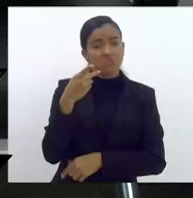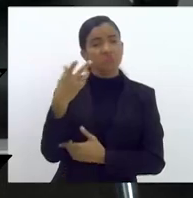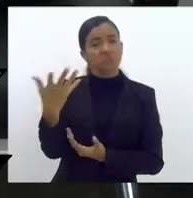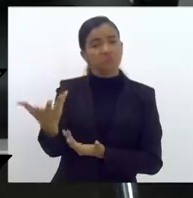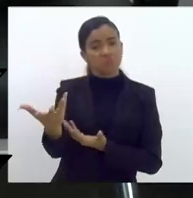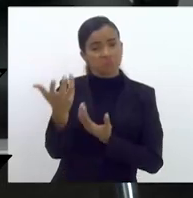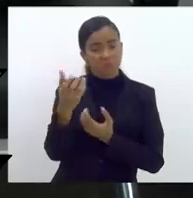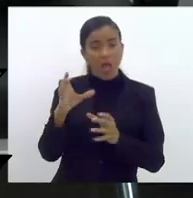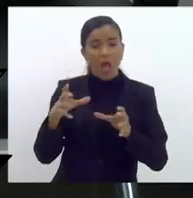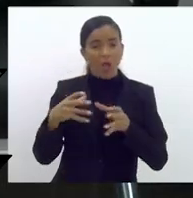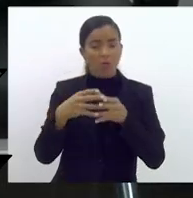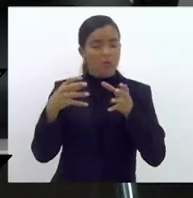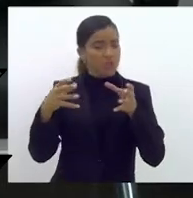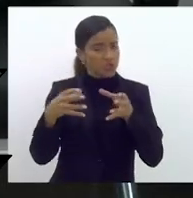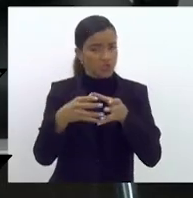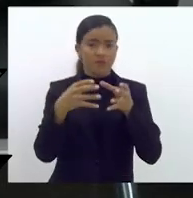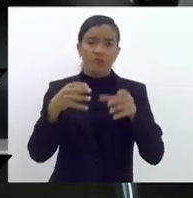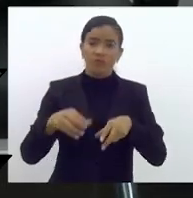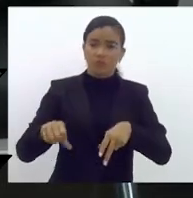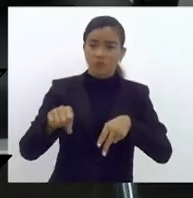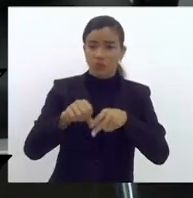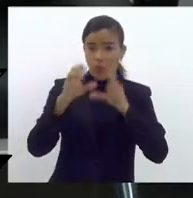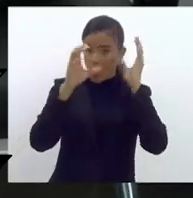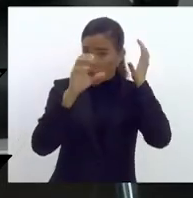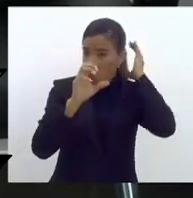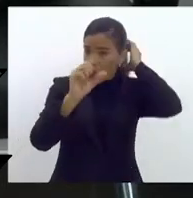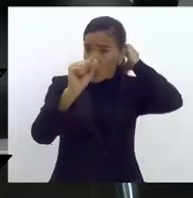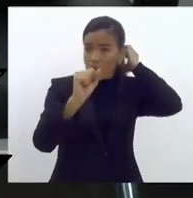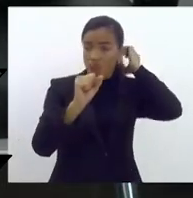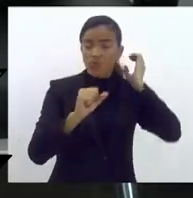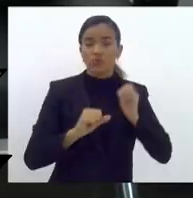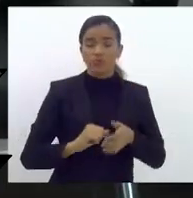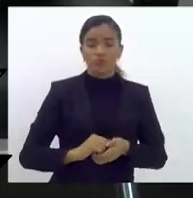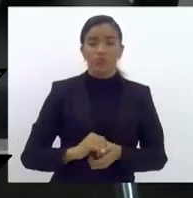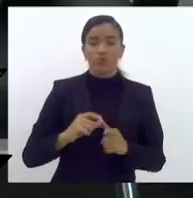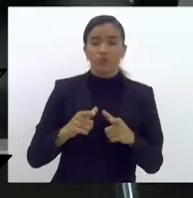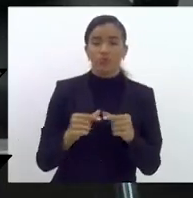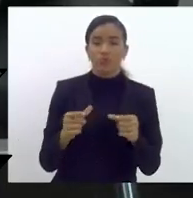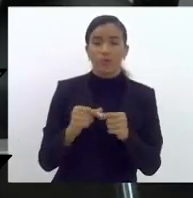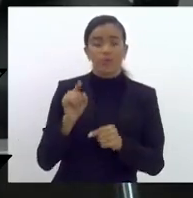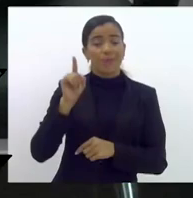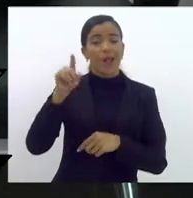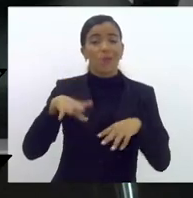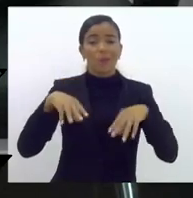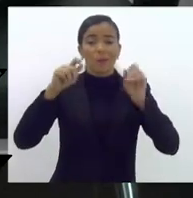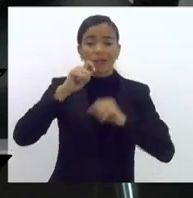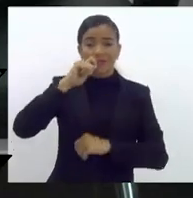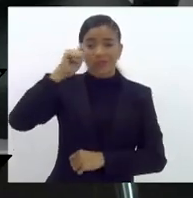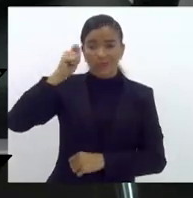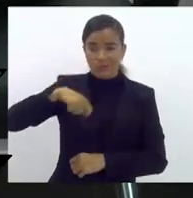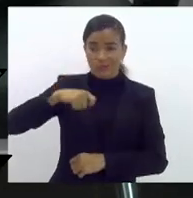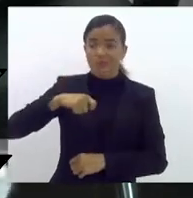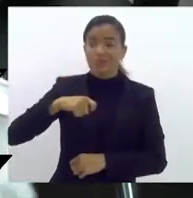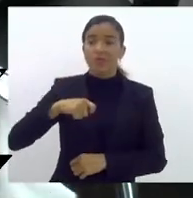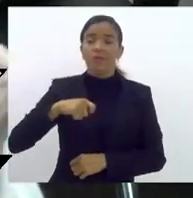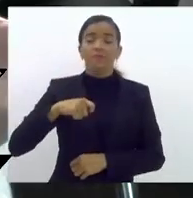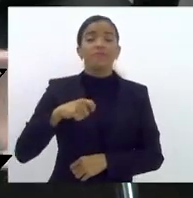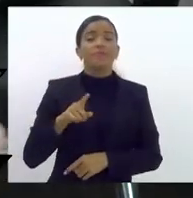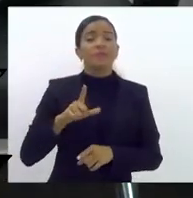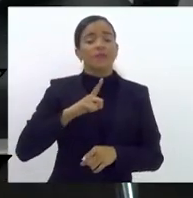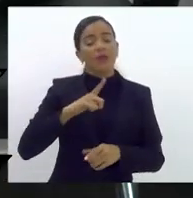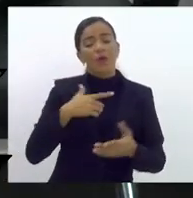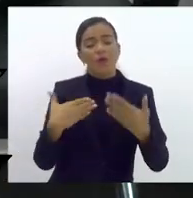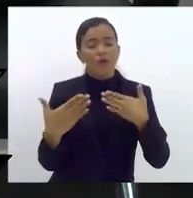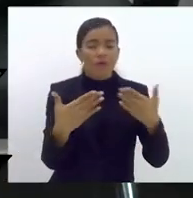né Toda Comitiva do côncio geral do Japão lá no palácio Tiradentes e dentre